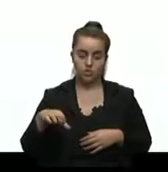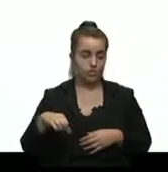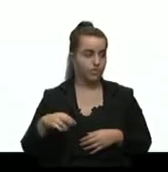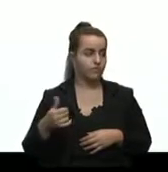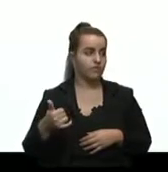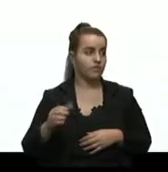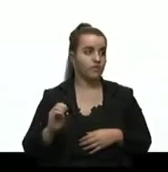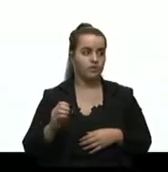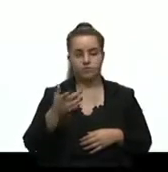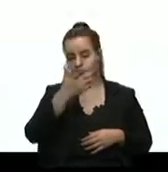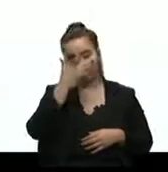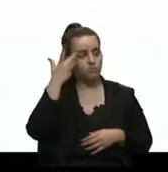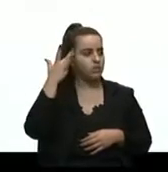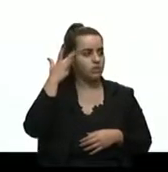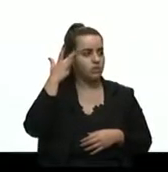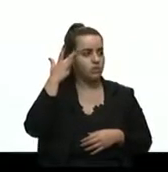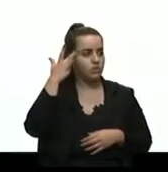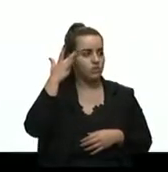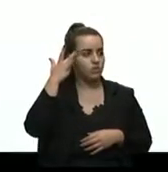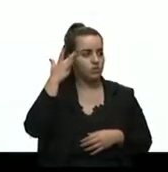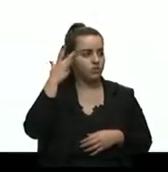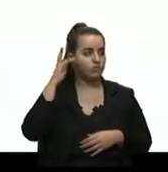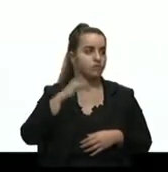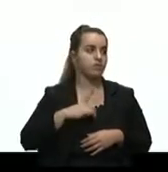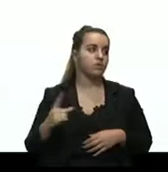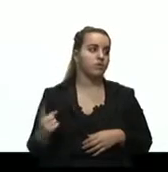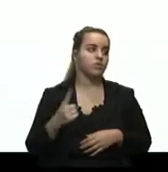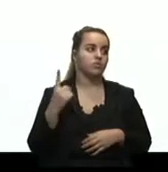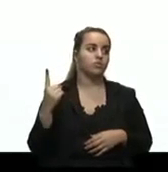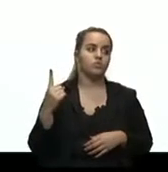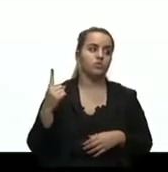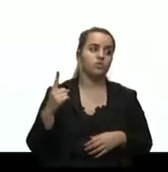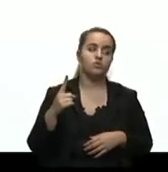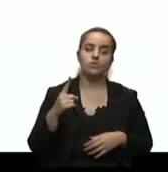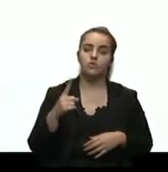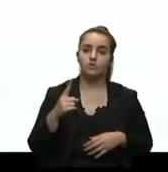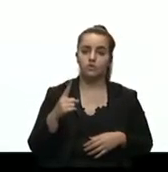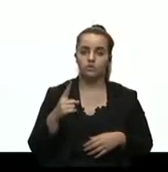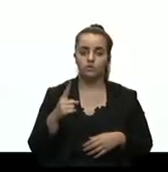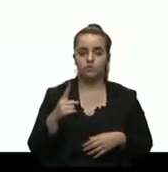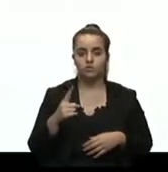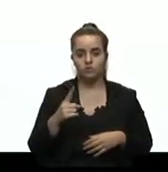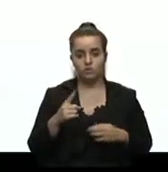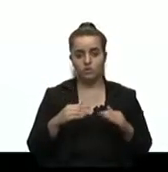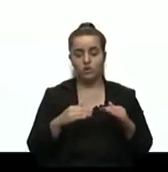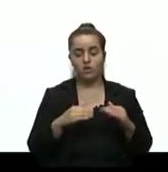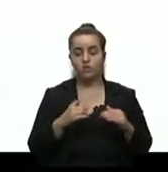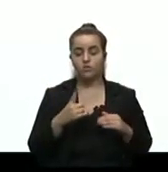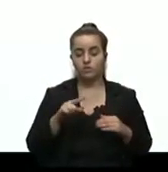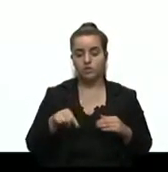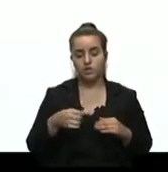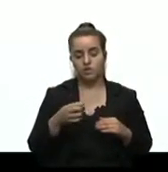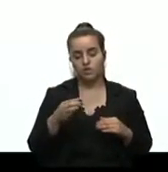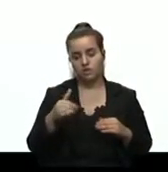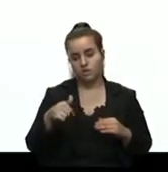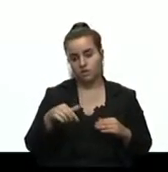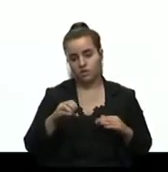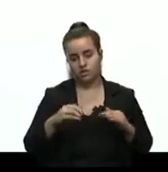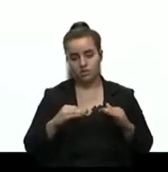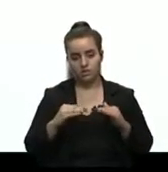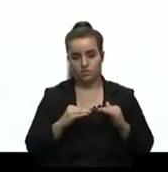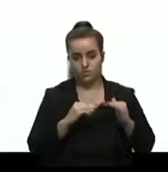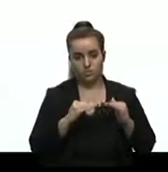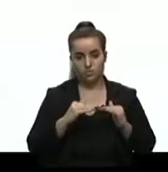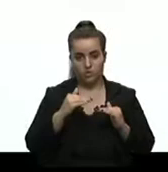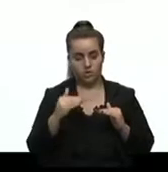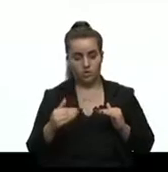10. 10 funcionários com estatura entre 1,70, maior ou igual que 1,70 e menor que 1,80. Então,